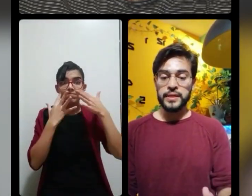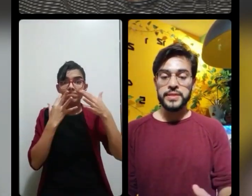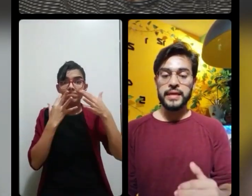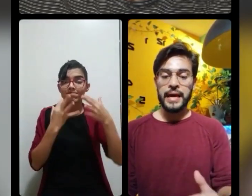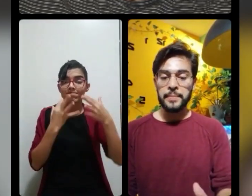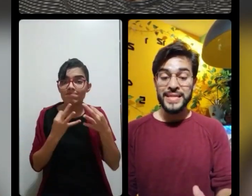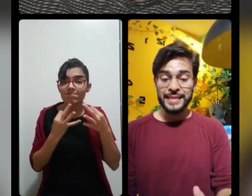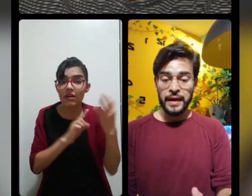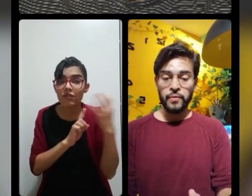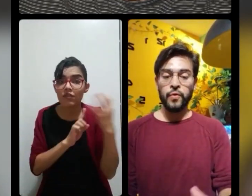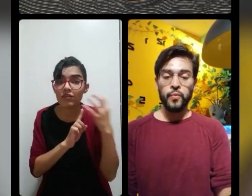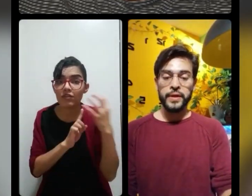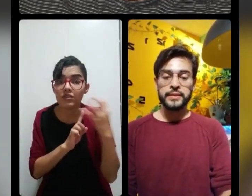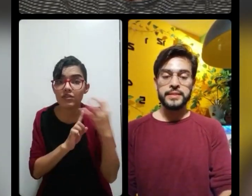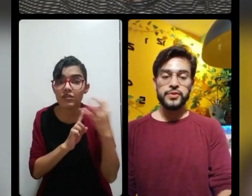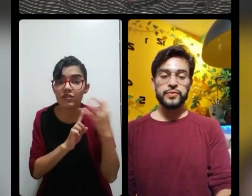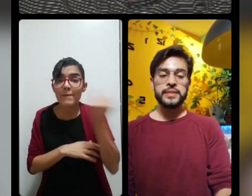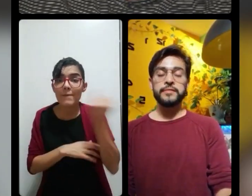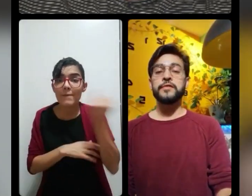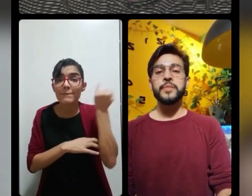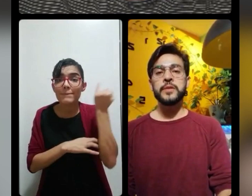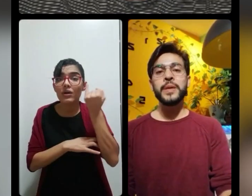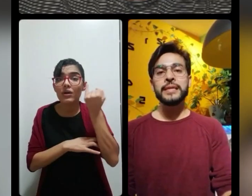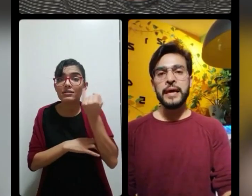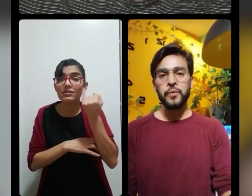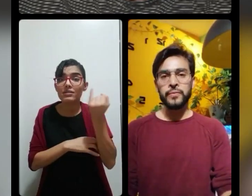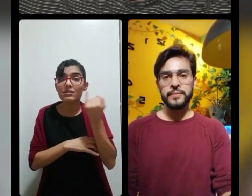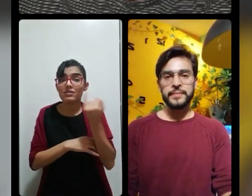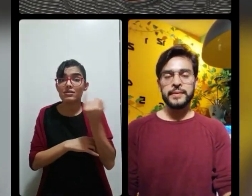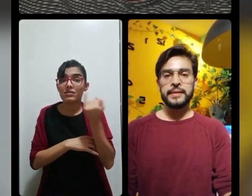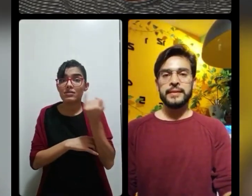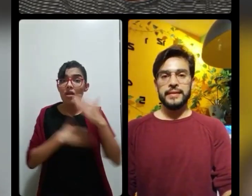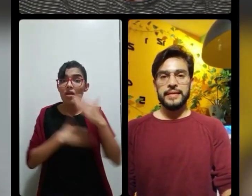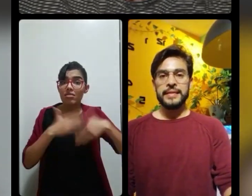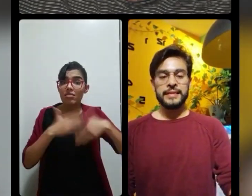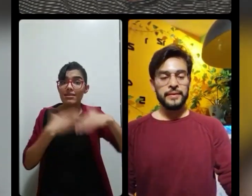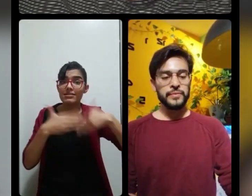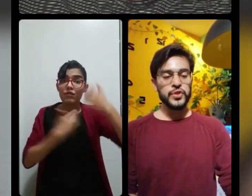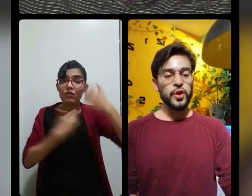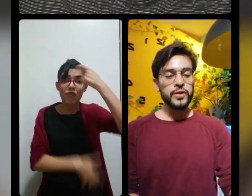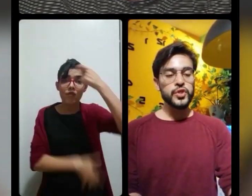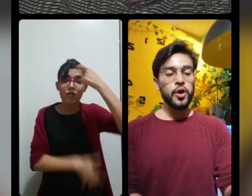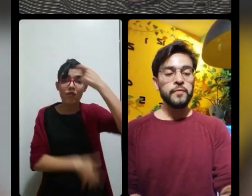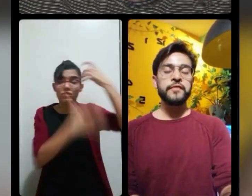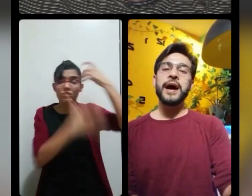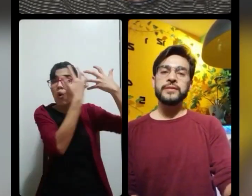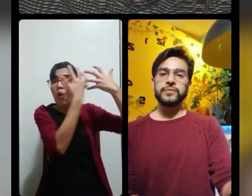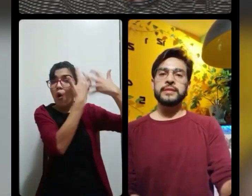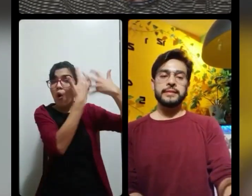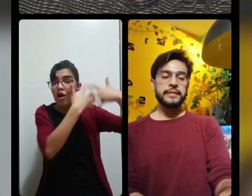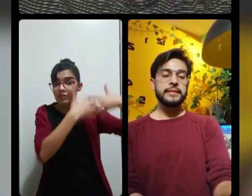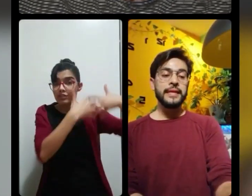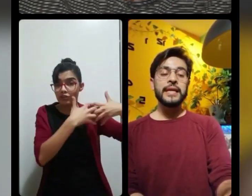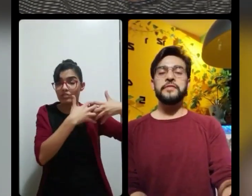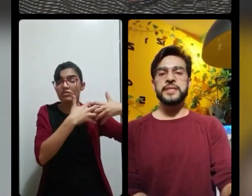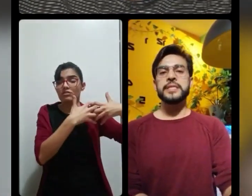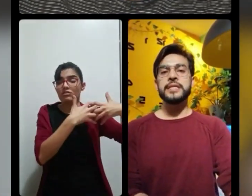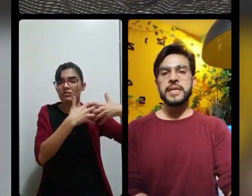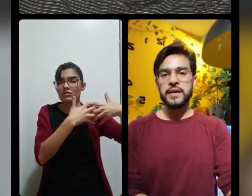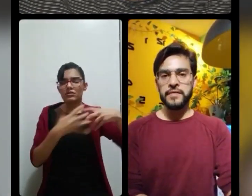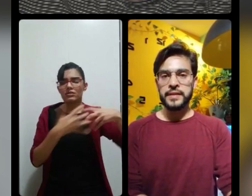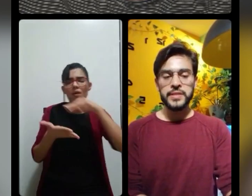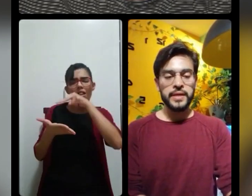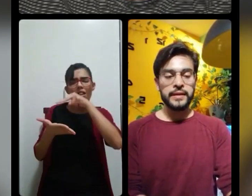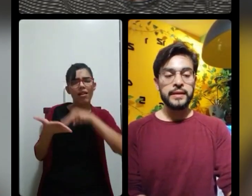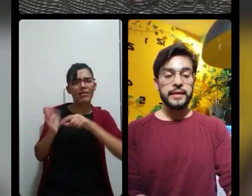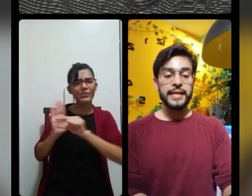indicando a importância capital como índices de desenvolvimento mental. Então, só o fato dele fazer